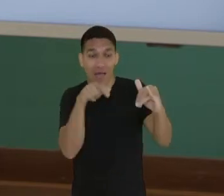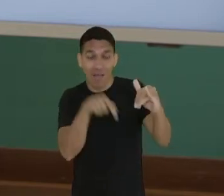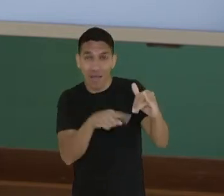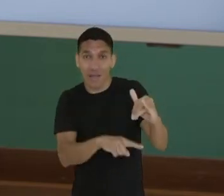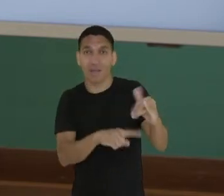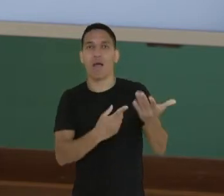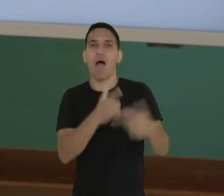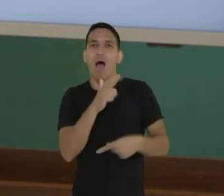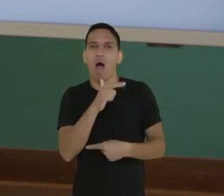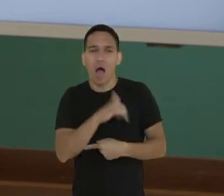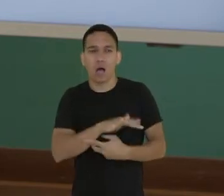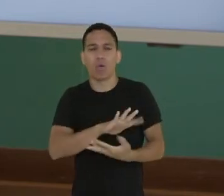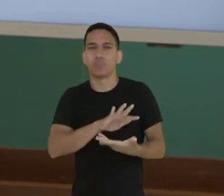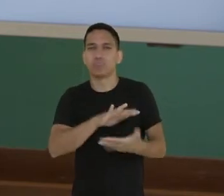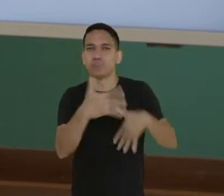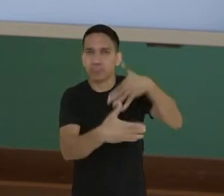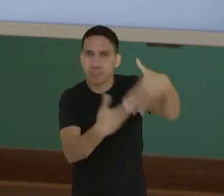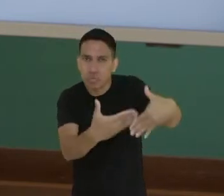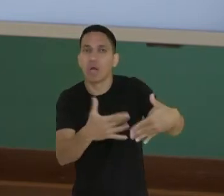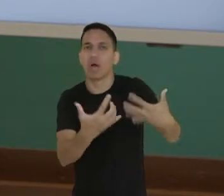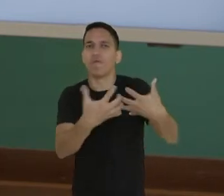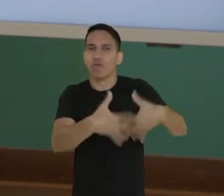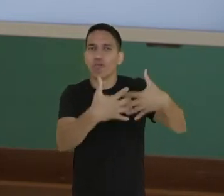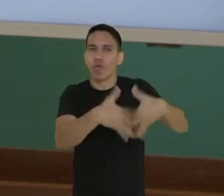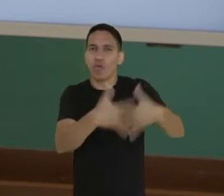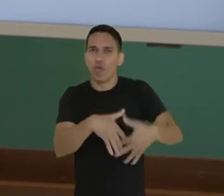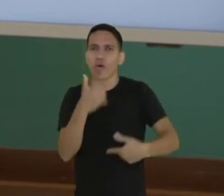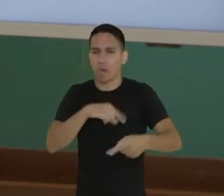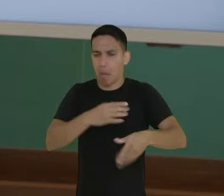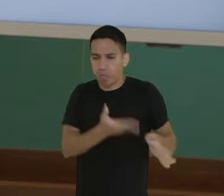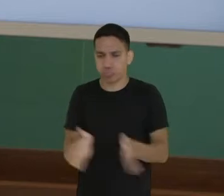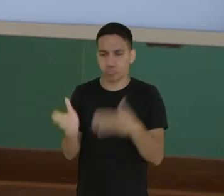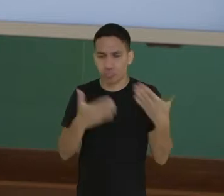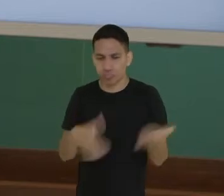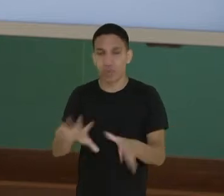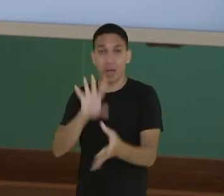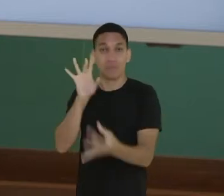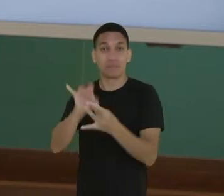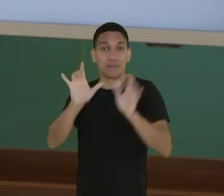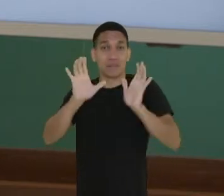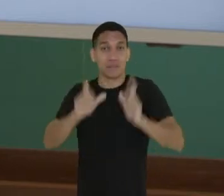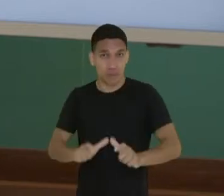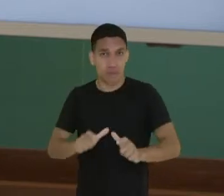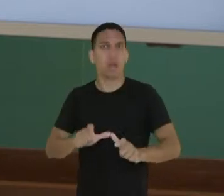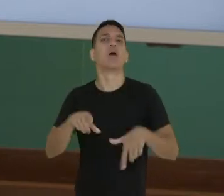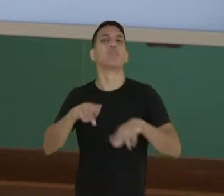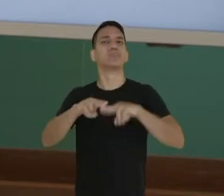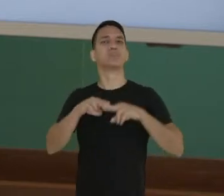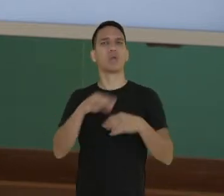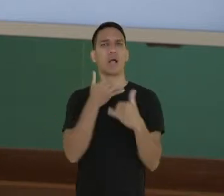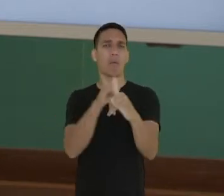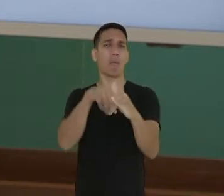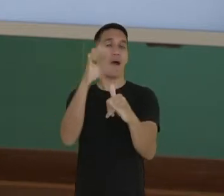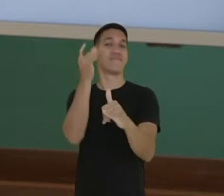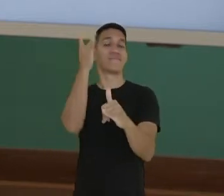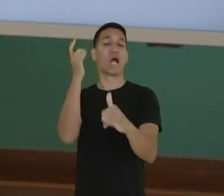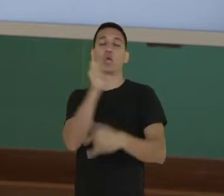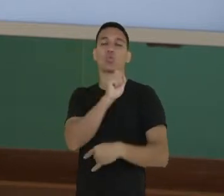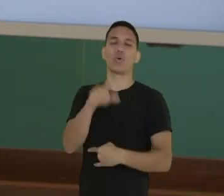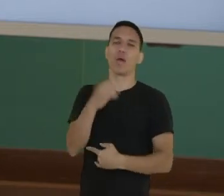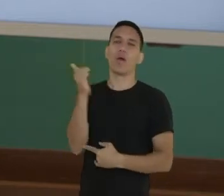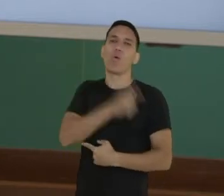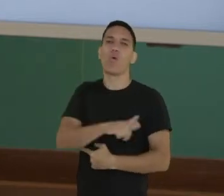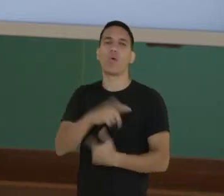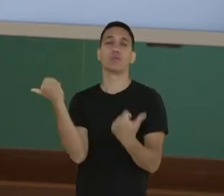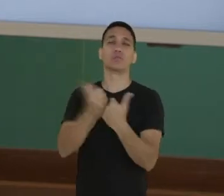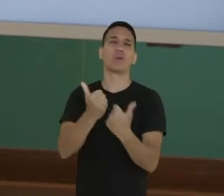serraria, tocar alguma indústria para o bem, né, para uma produção local ali. A energia elétrica é muito mais fácil, porque eu poderia substituir aquele